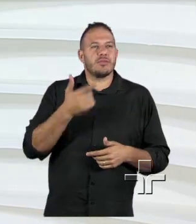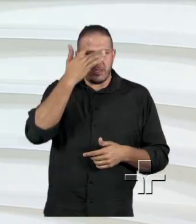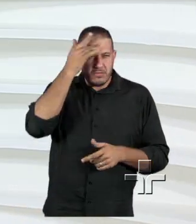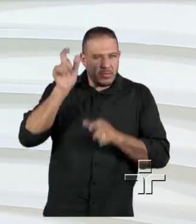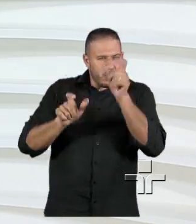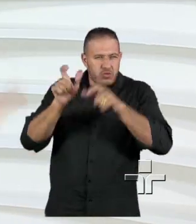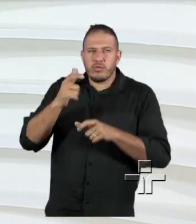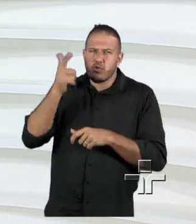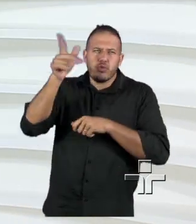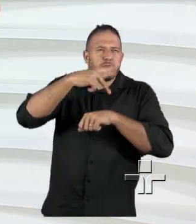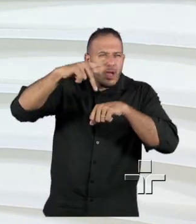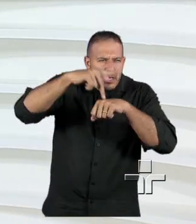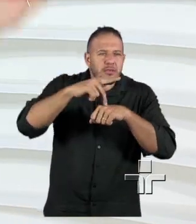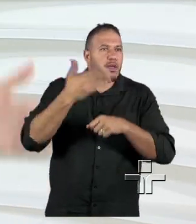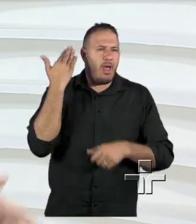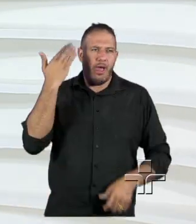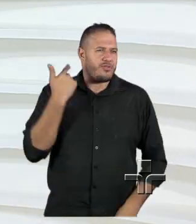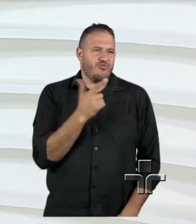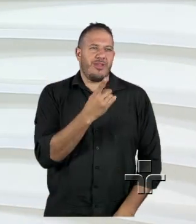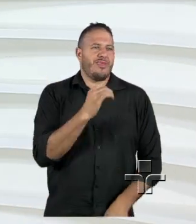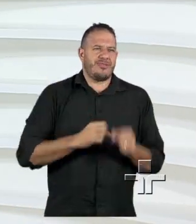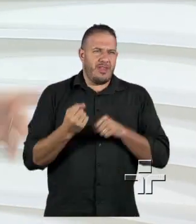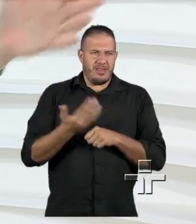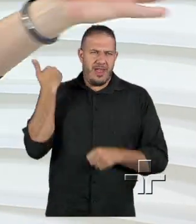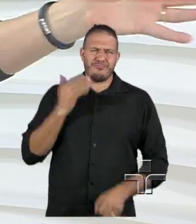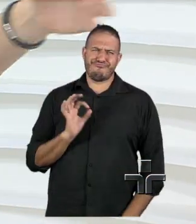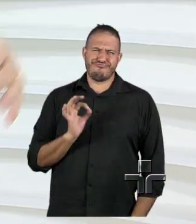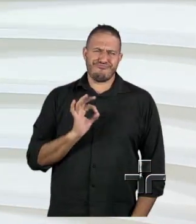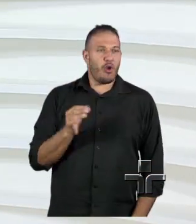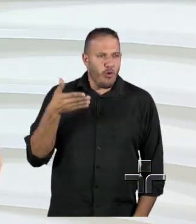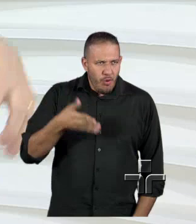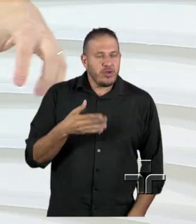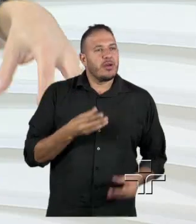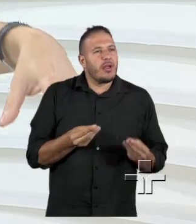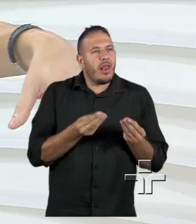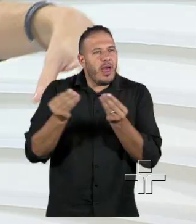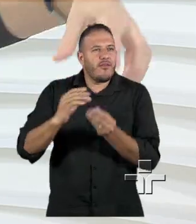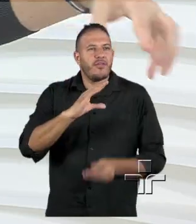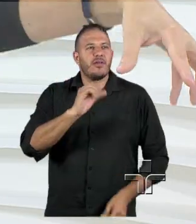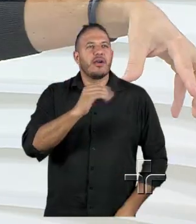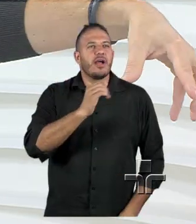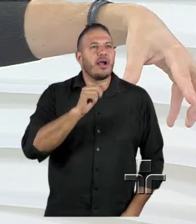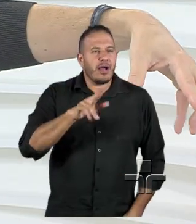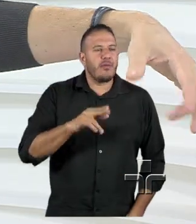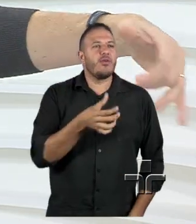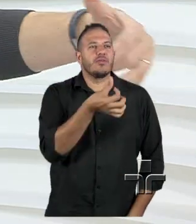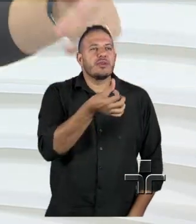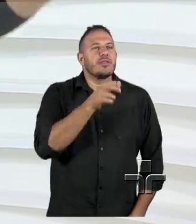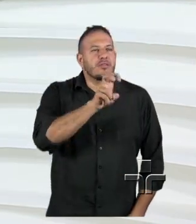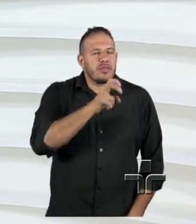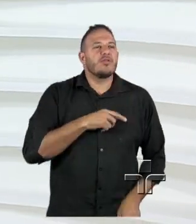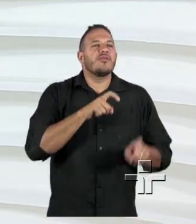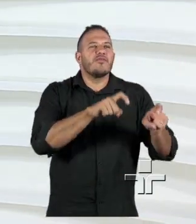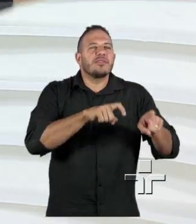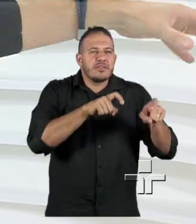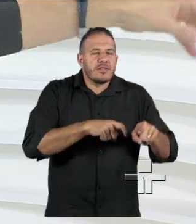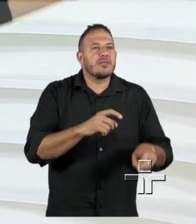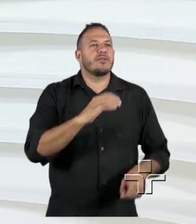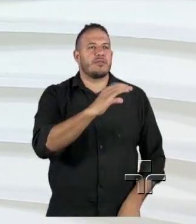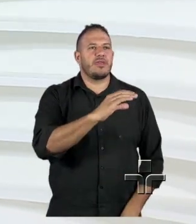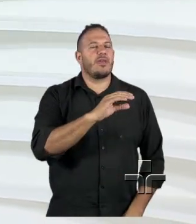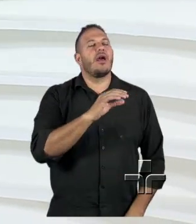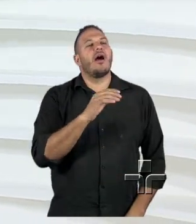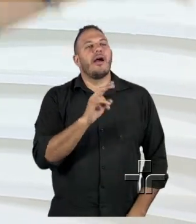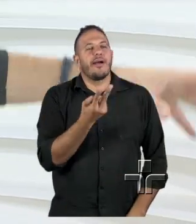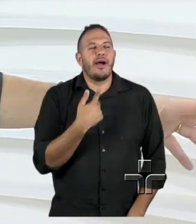no mundo todo, o que não acontecia há 10 anos atrás. Hoje eu levo um bendito cacau 65, Fazenda Ceará. Então, olha só, vem daquela